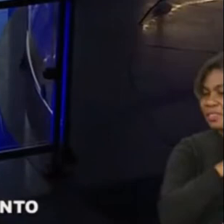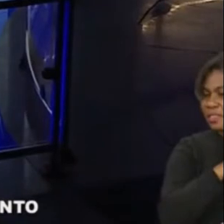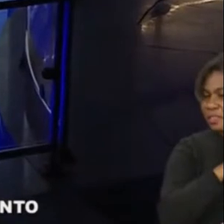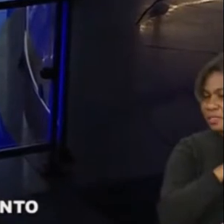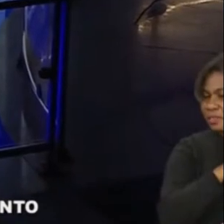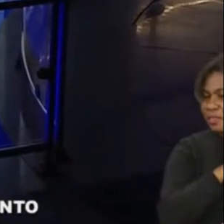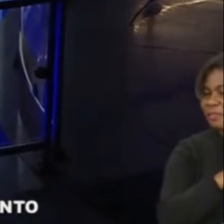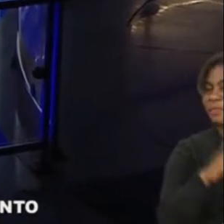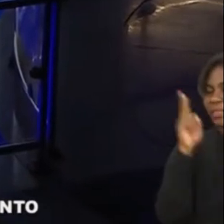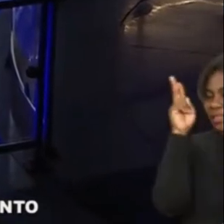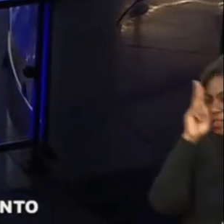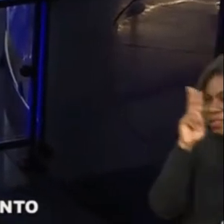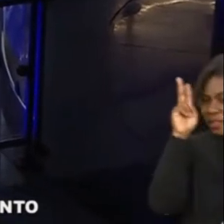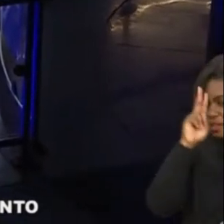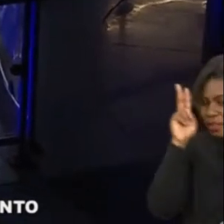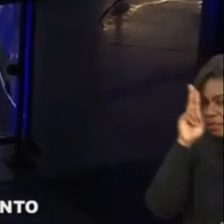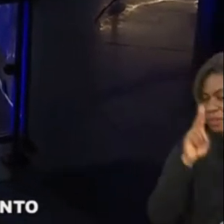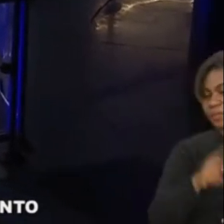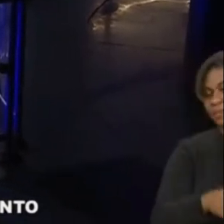Lembra